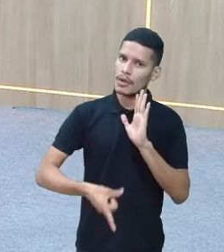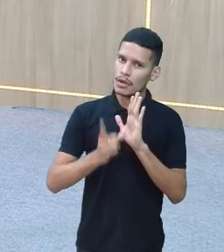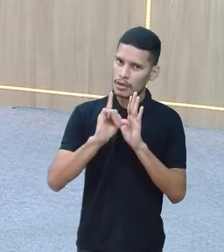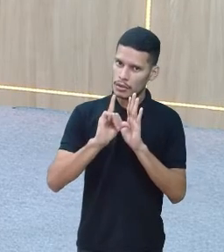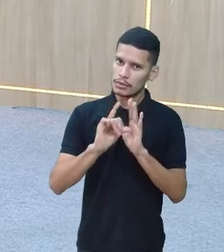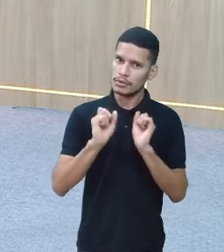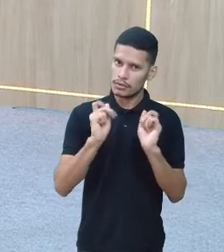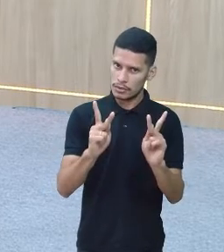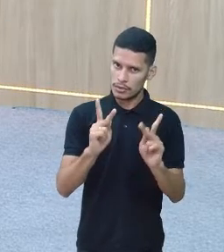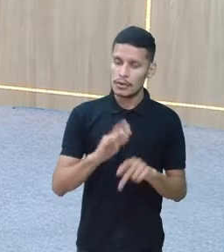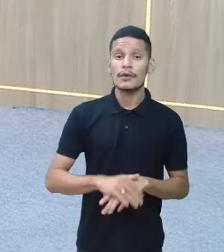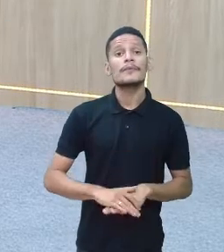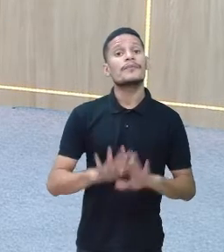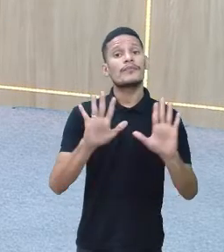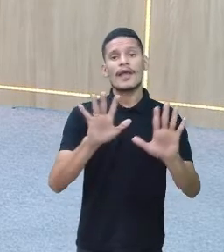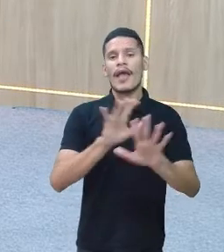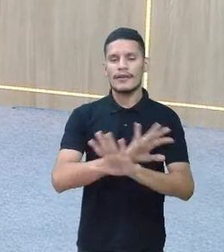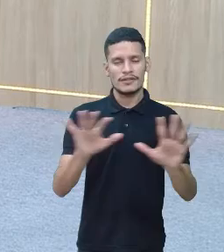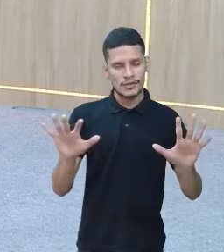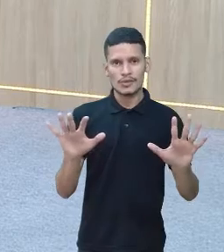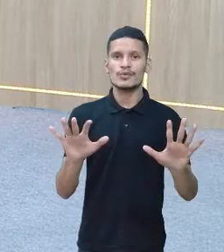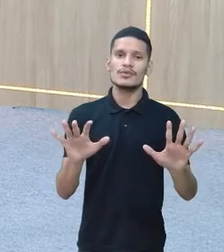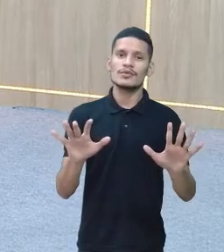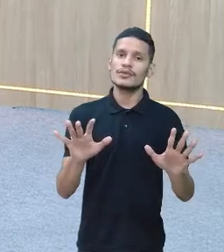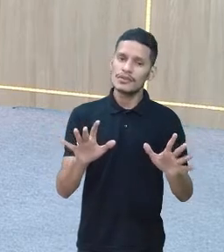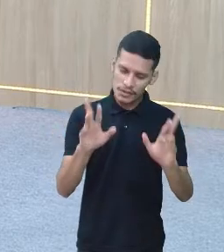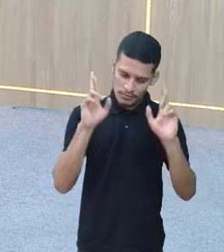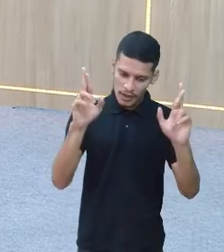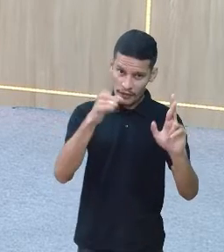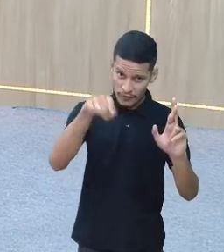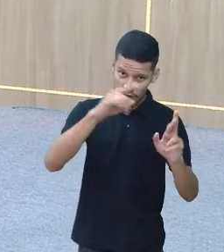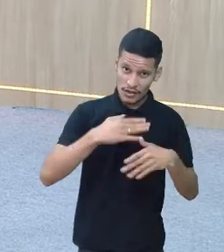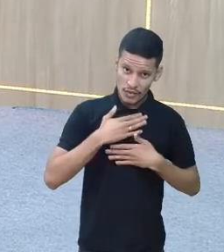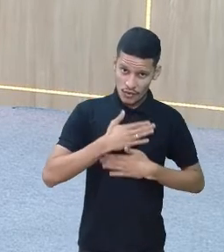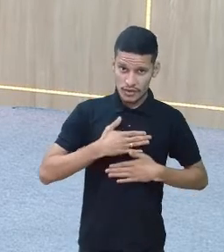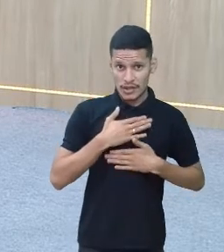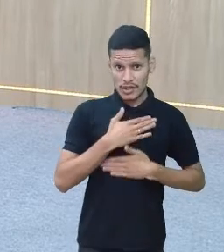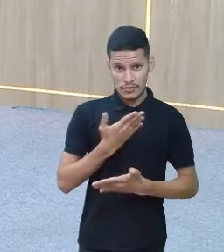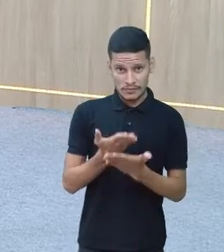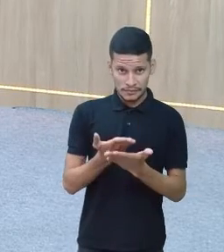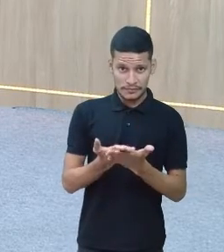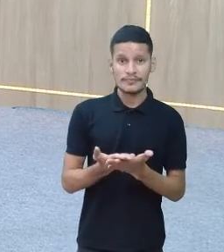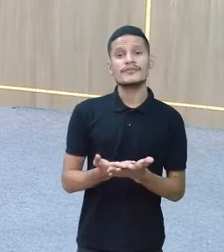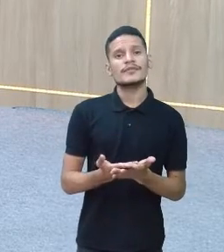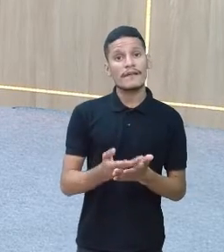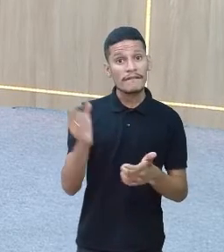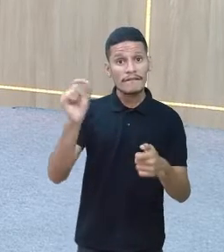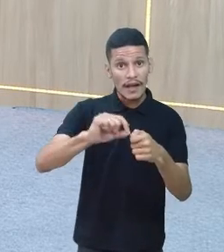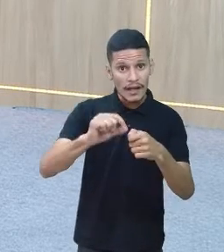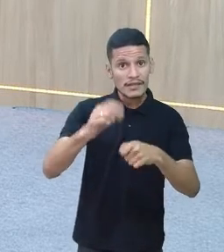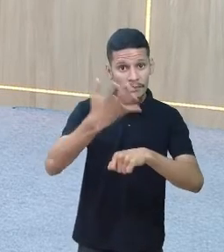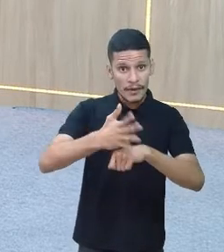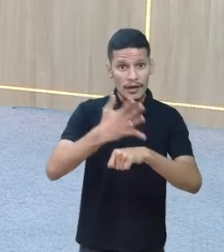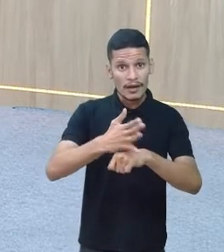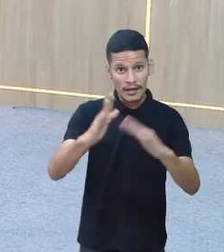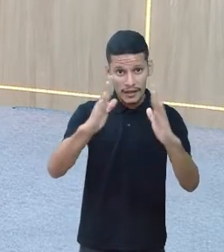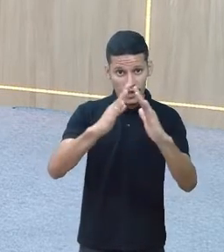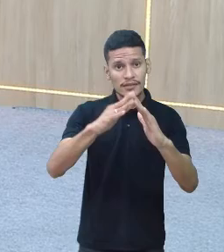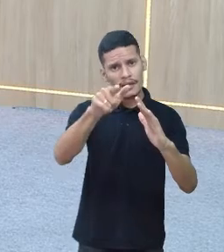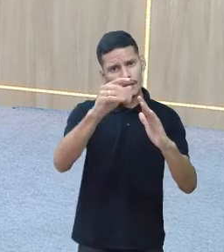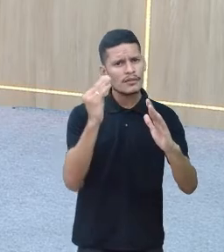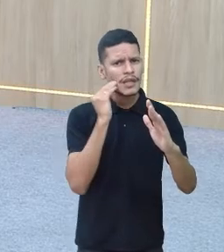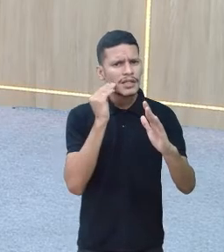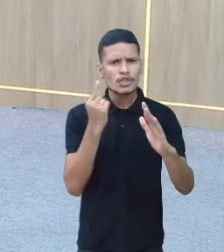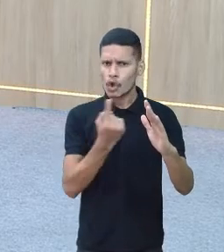né? E é isso, minha gente. Espero que vocês tenham gostado. Façam essa prática, tentem aí, não